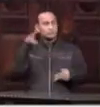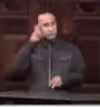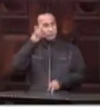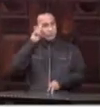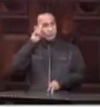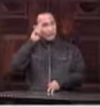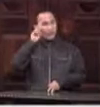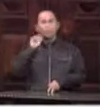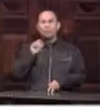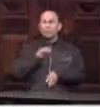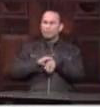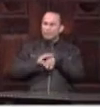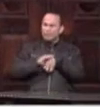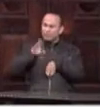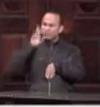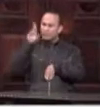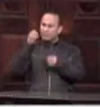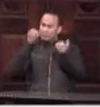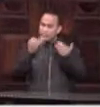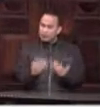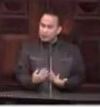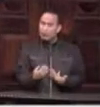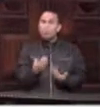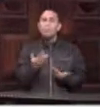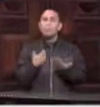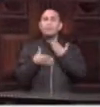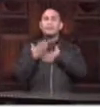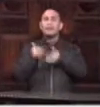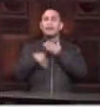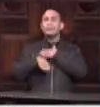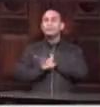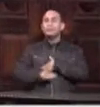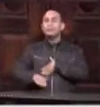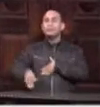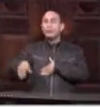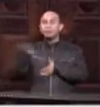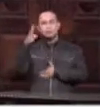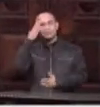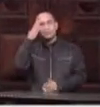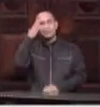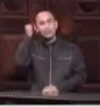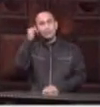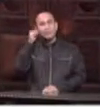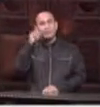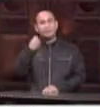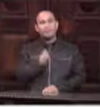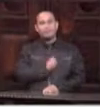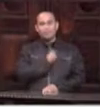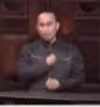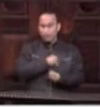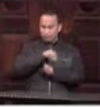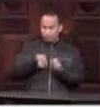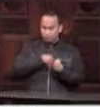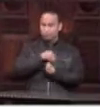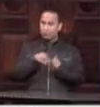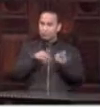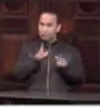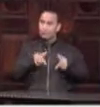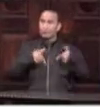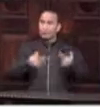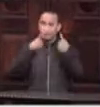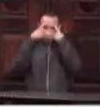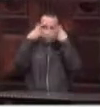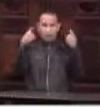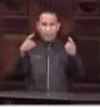elas descrevem para a gente que, quando eram crianças, sabiam, conviviam com essa situação de